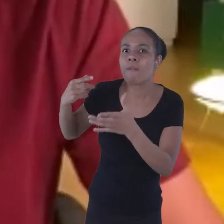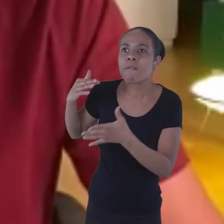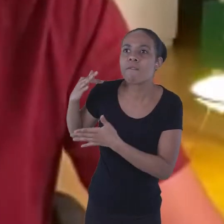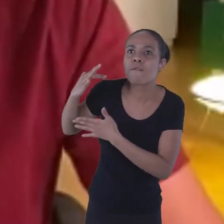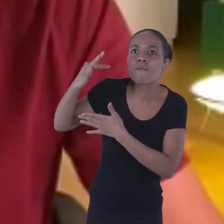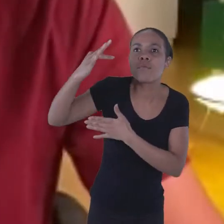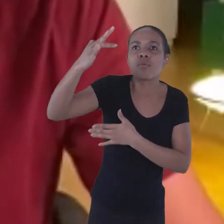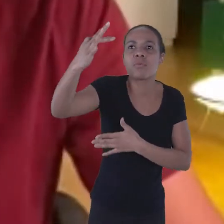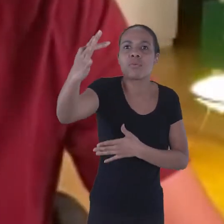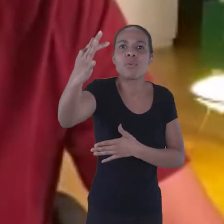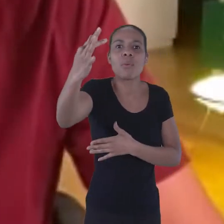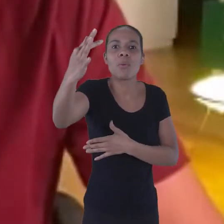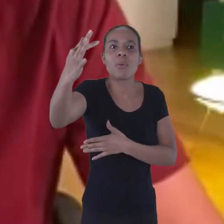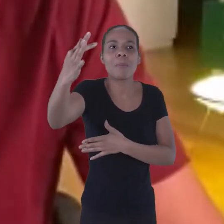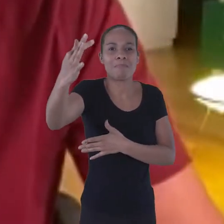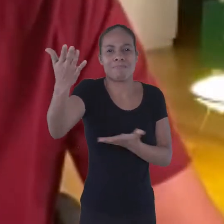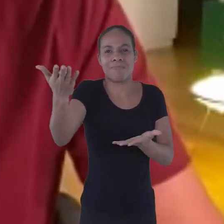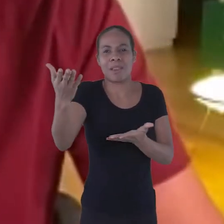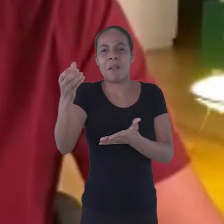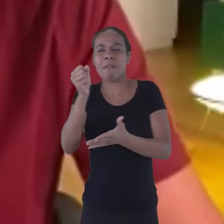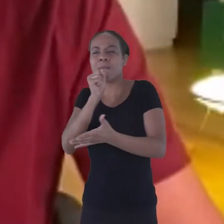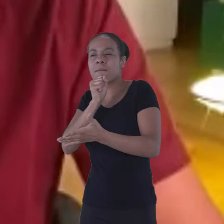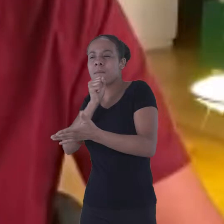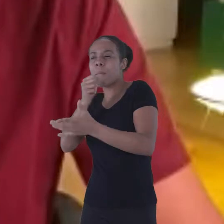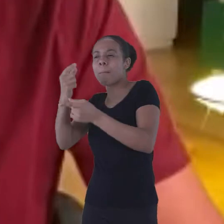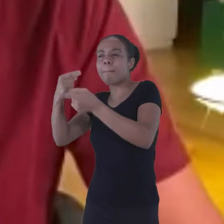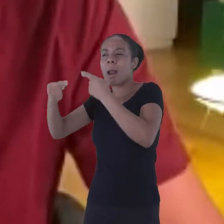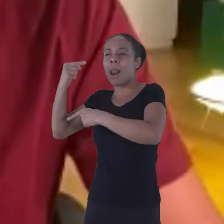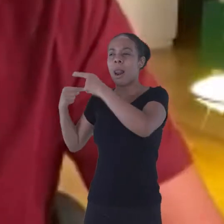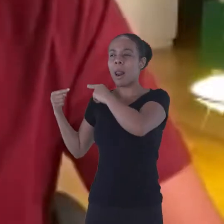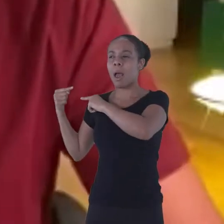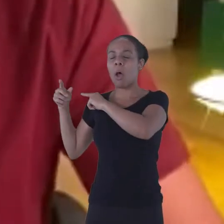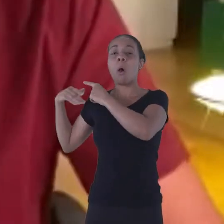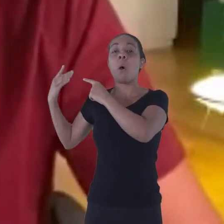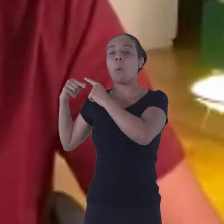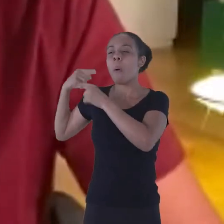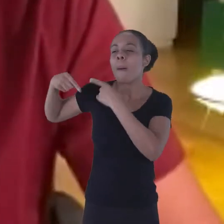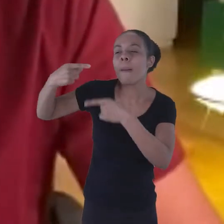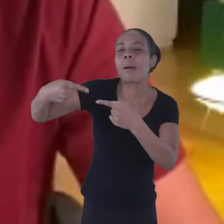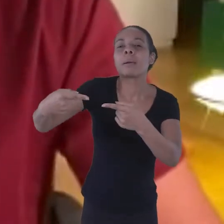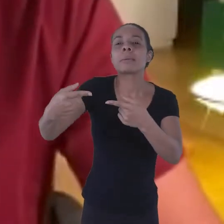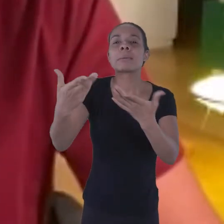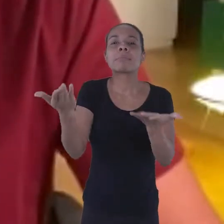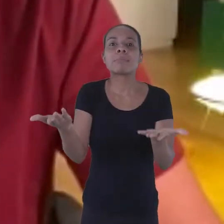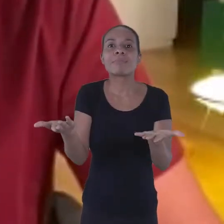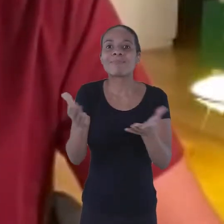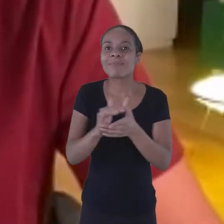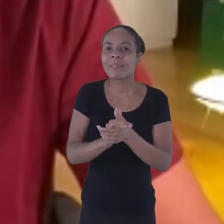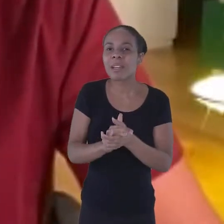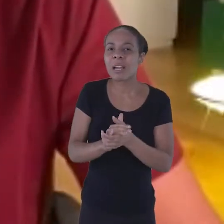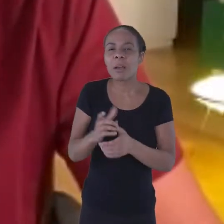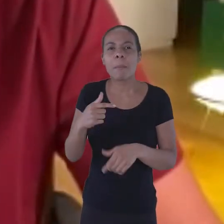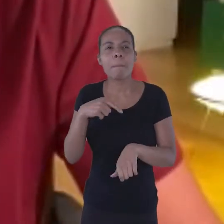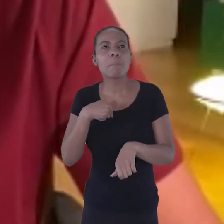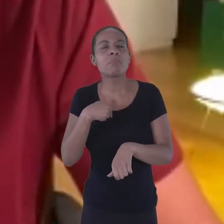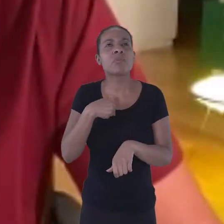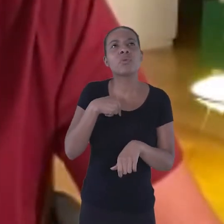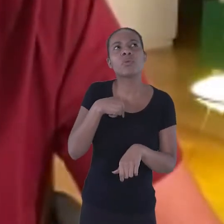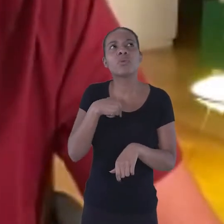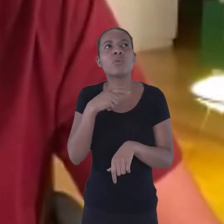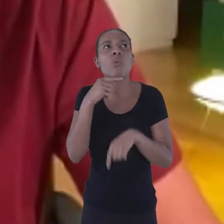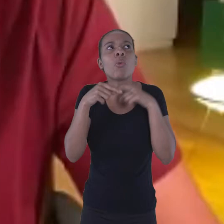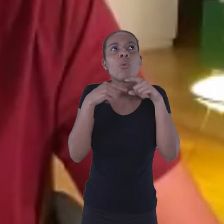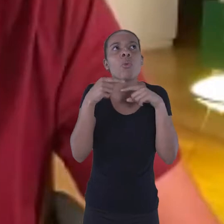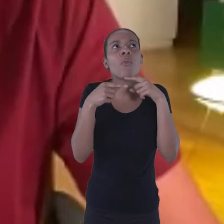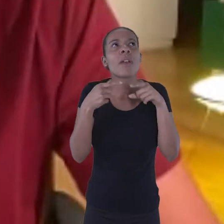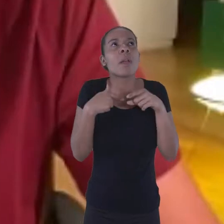meu tataraneto. Enquanto decido, o dever me desperta e dou de vistas ao negro Joaquim